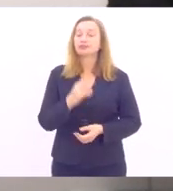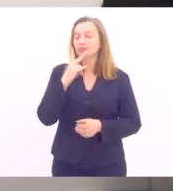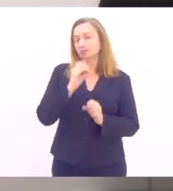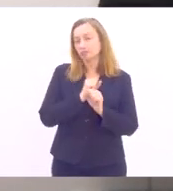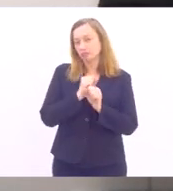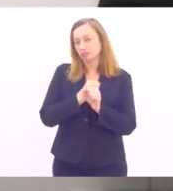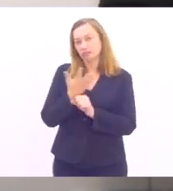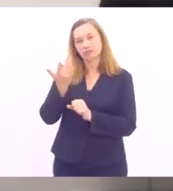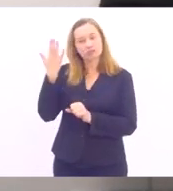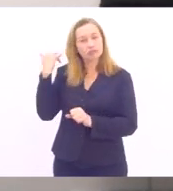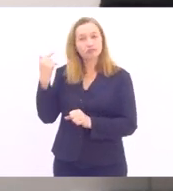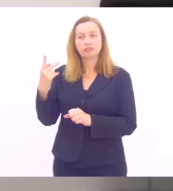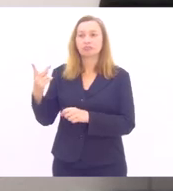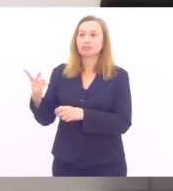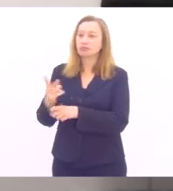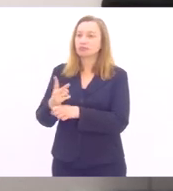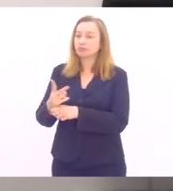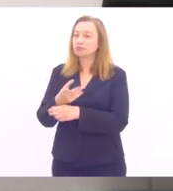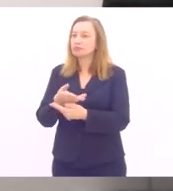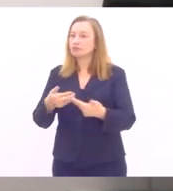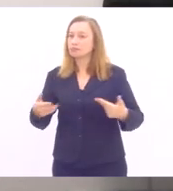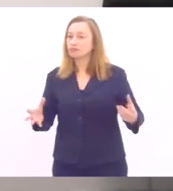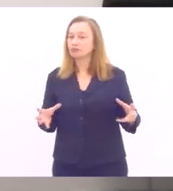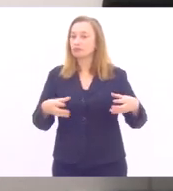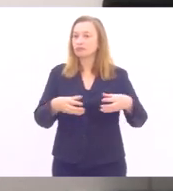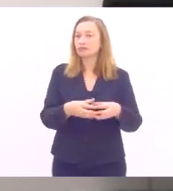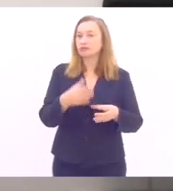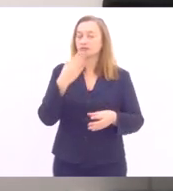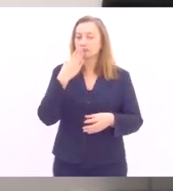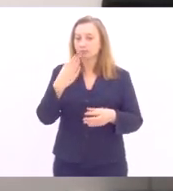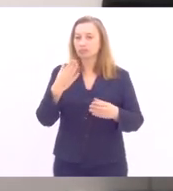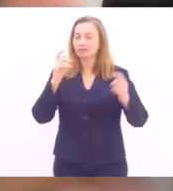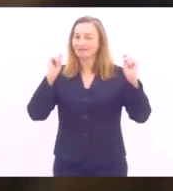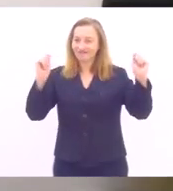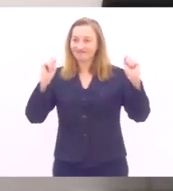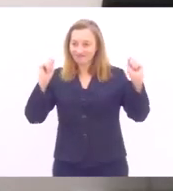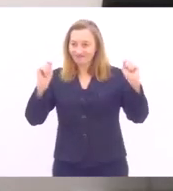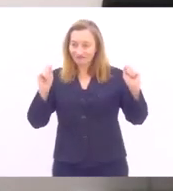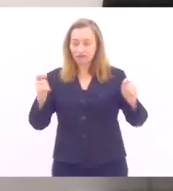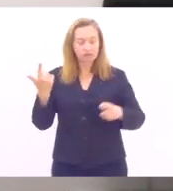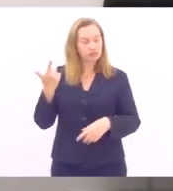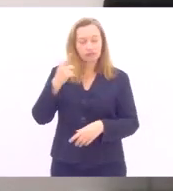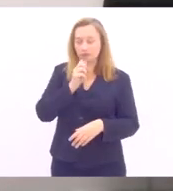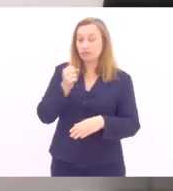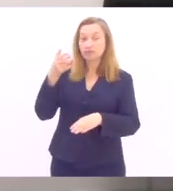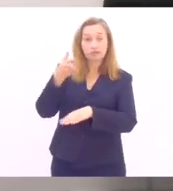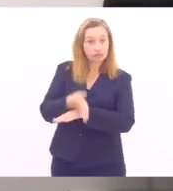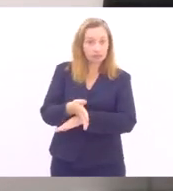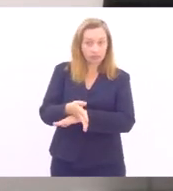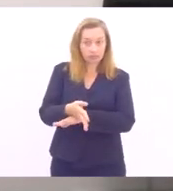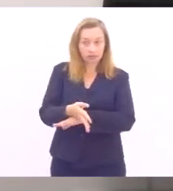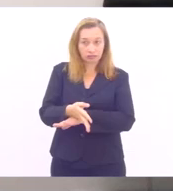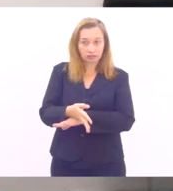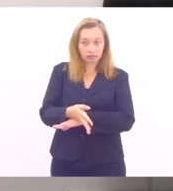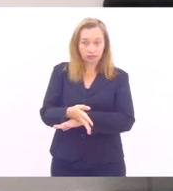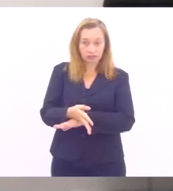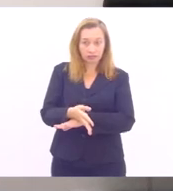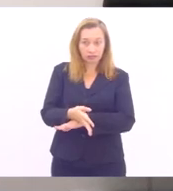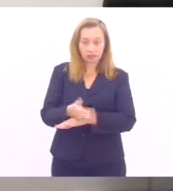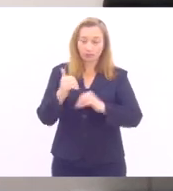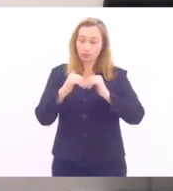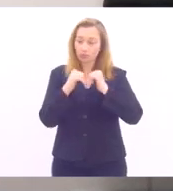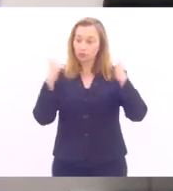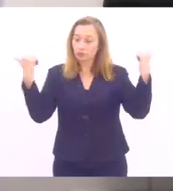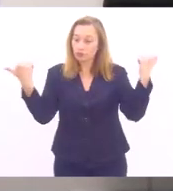atrás, nós fomos procurados por várias torcidas que se queixavam que não conseguiam entrar no estádio, no Maracanã,